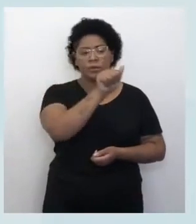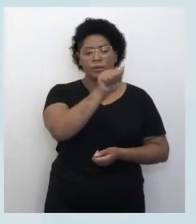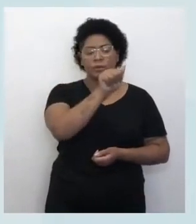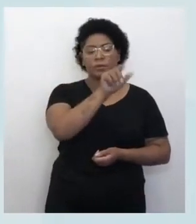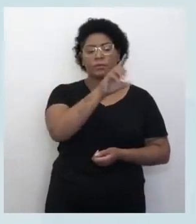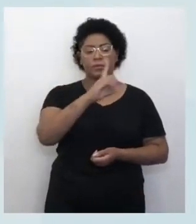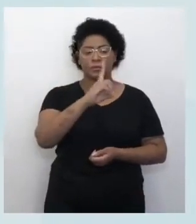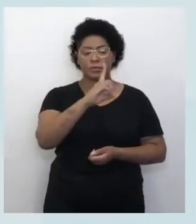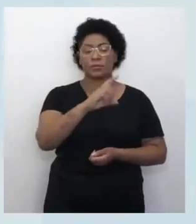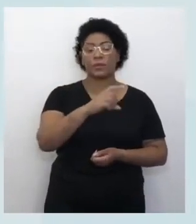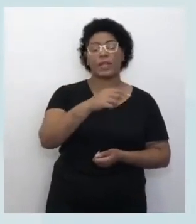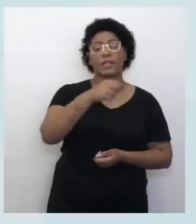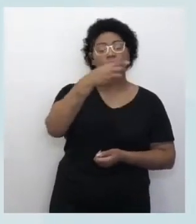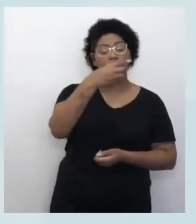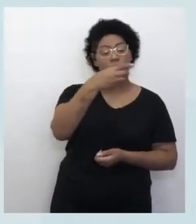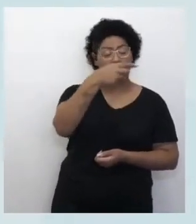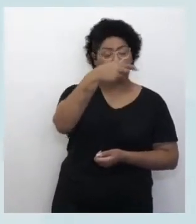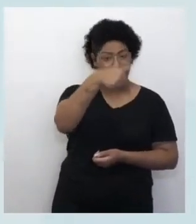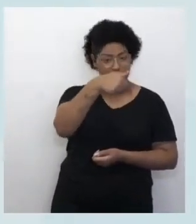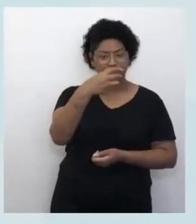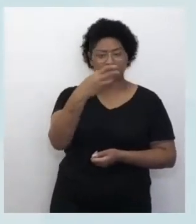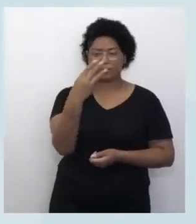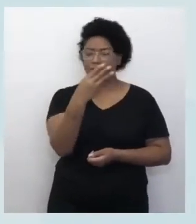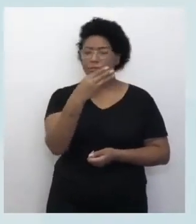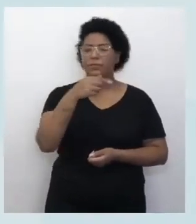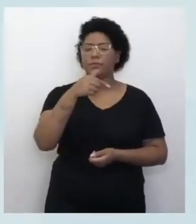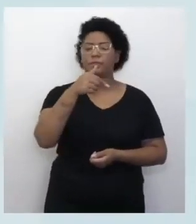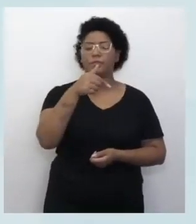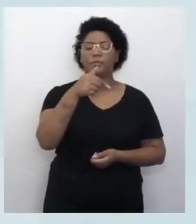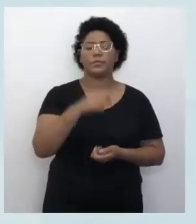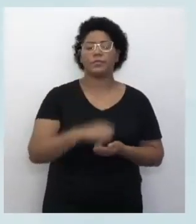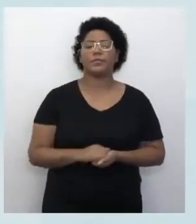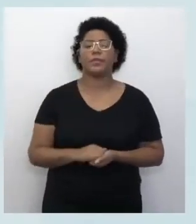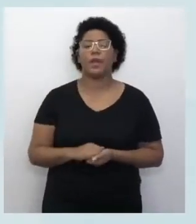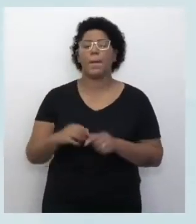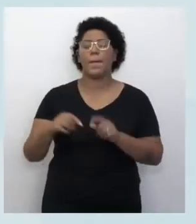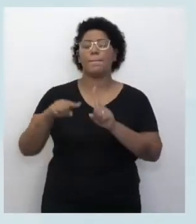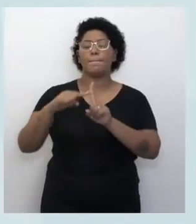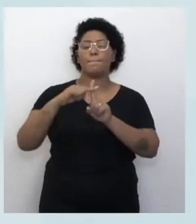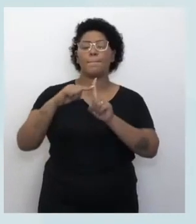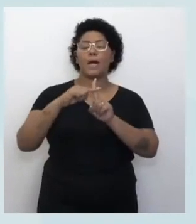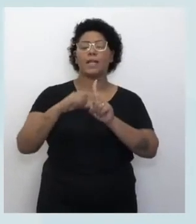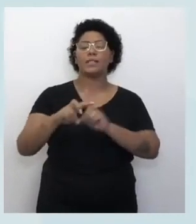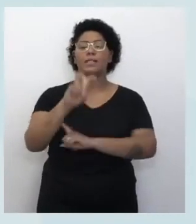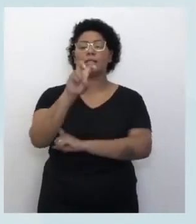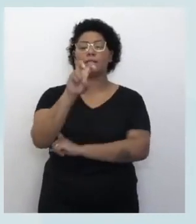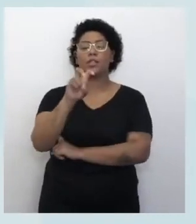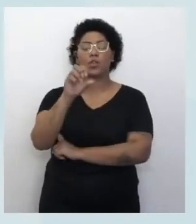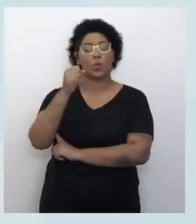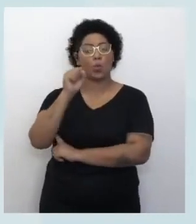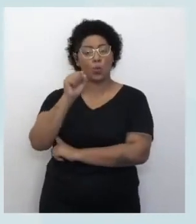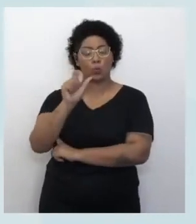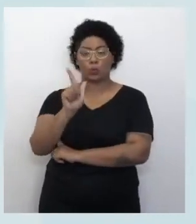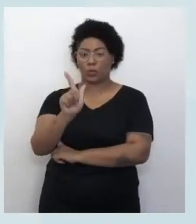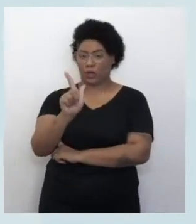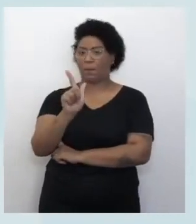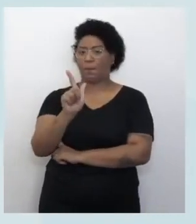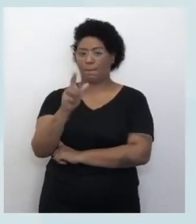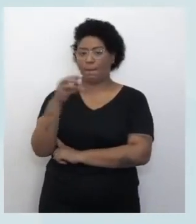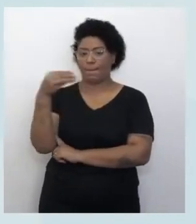né, 73 gramas de ácido clorídrico, ele reage com 58 gramas de hidróxido de